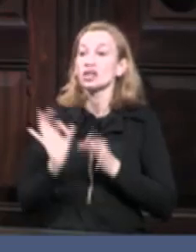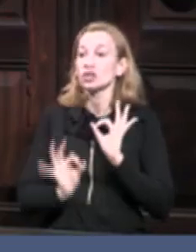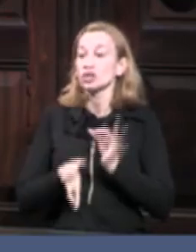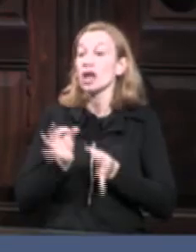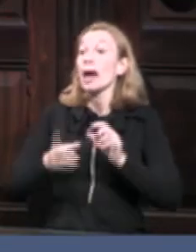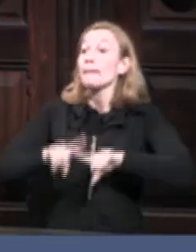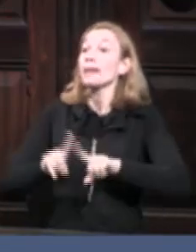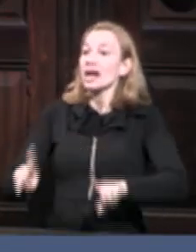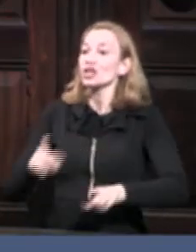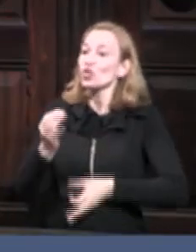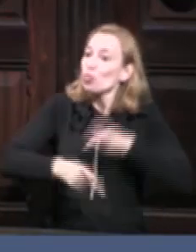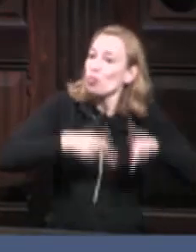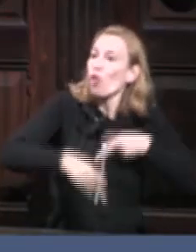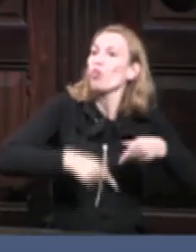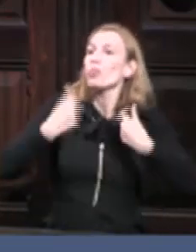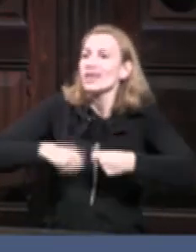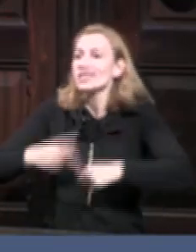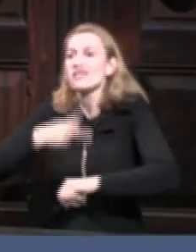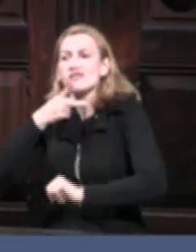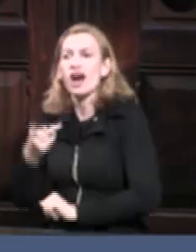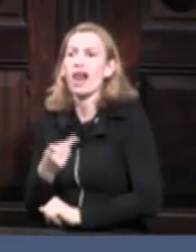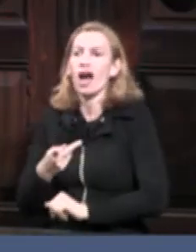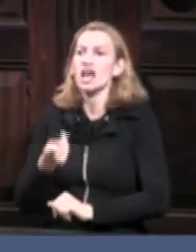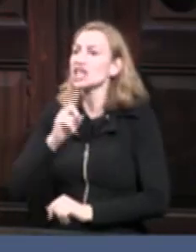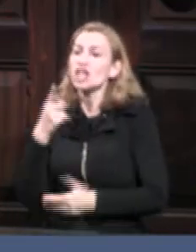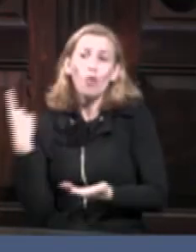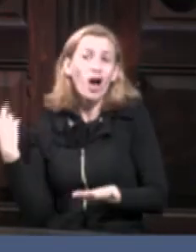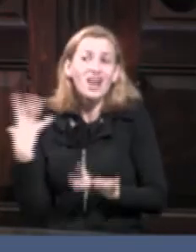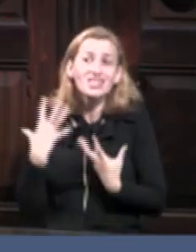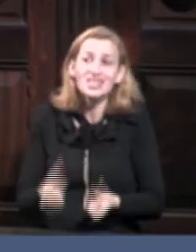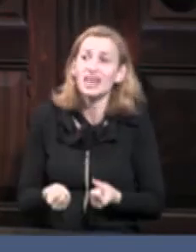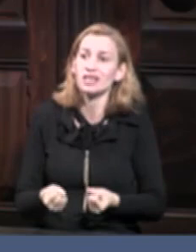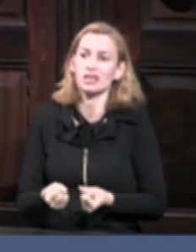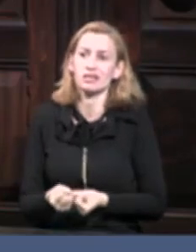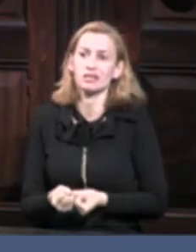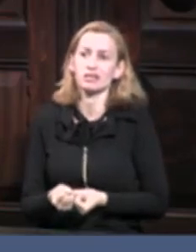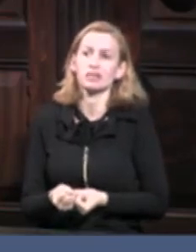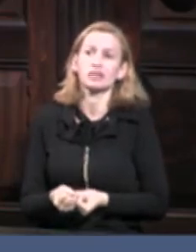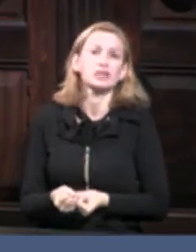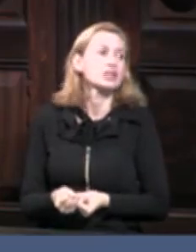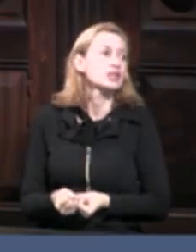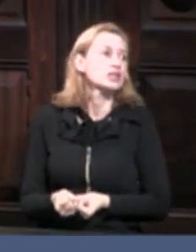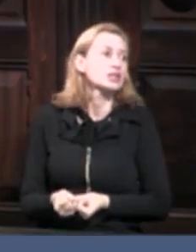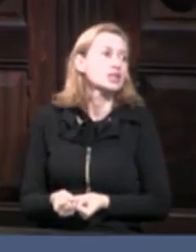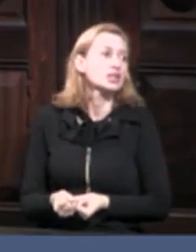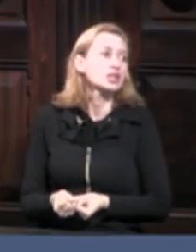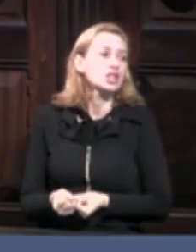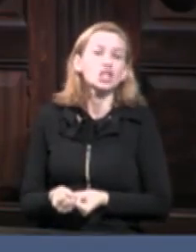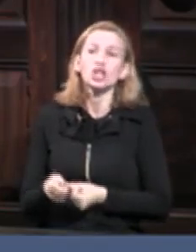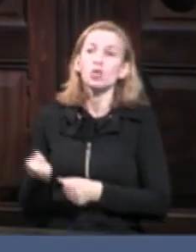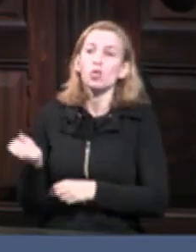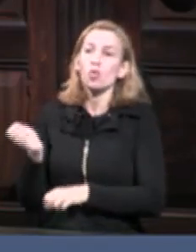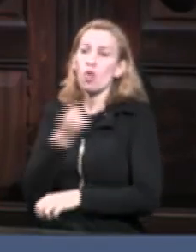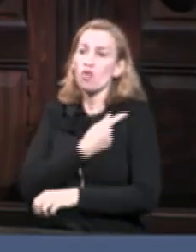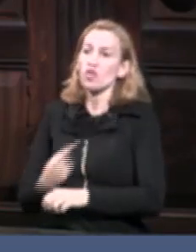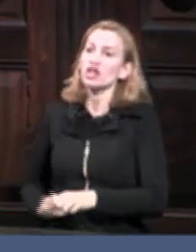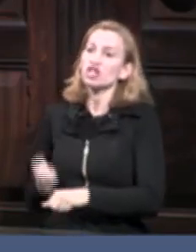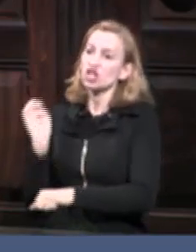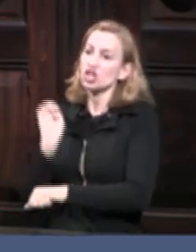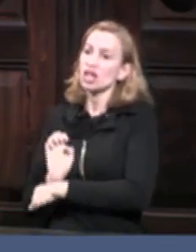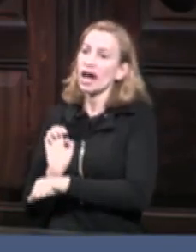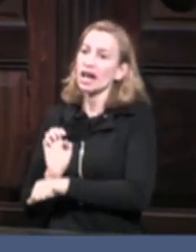precisa dizer que não concorda que o governo do estado deixe de pagar, por exemplo, o aluguel